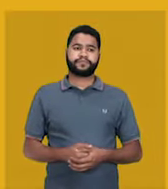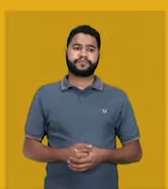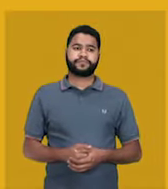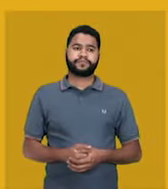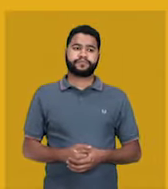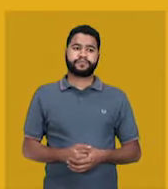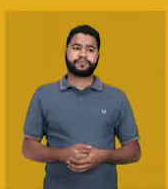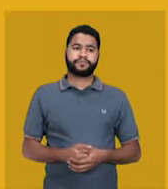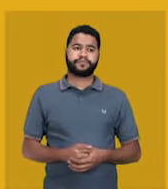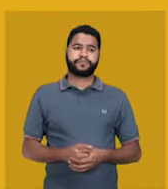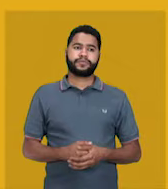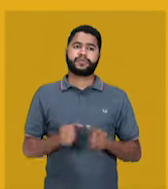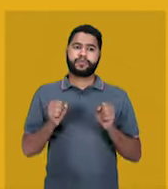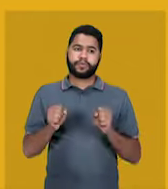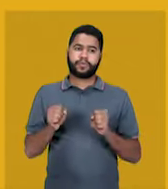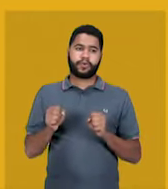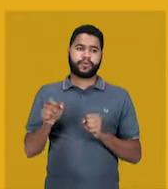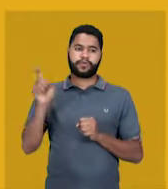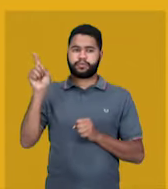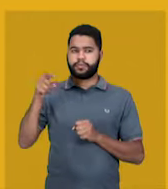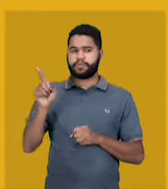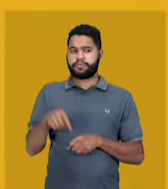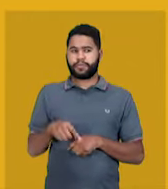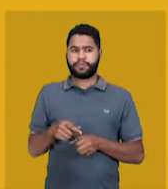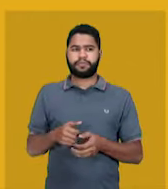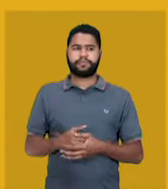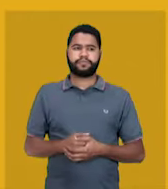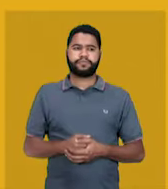igual, posso cancelar o π, né, que dá 1.